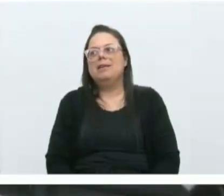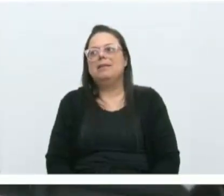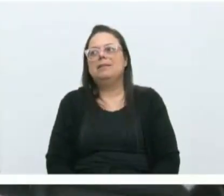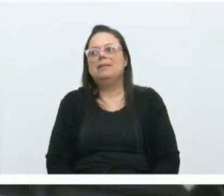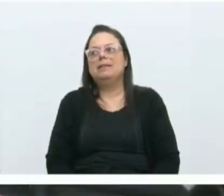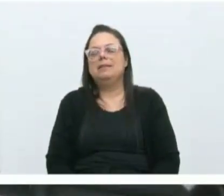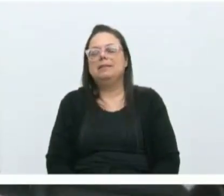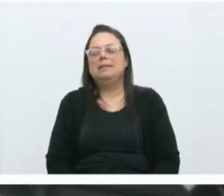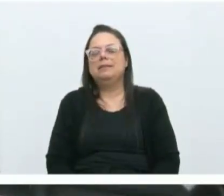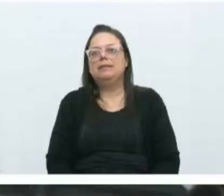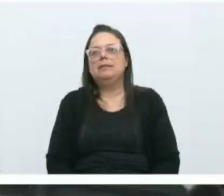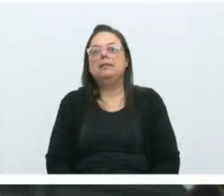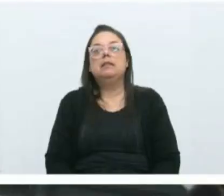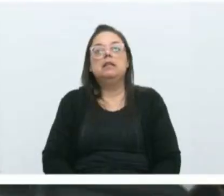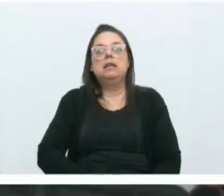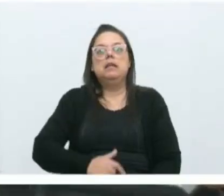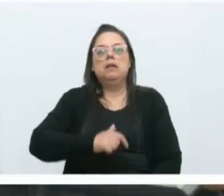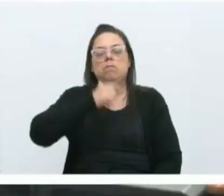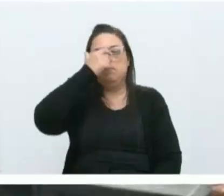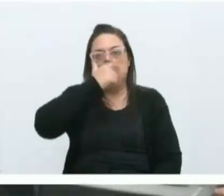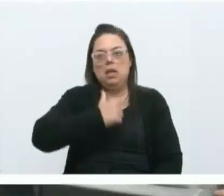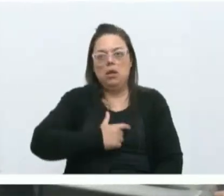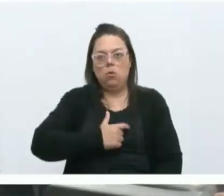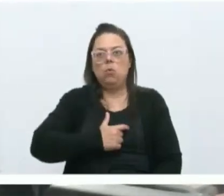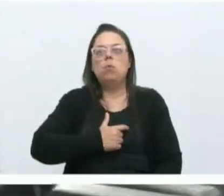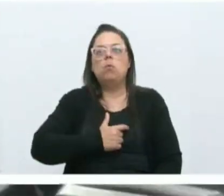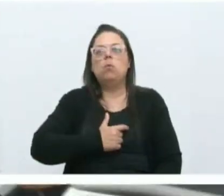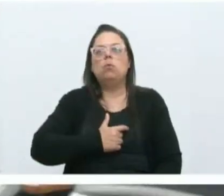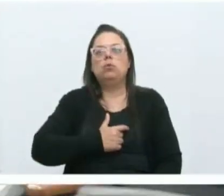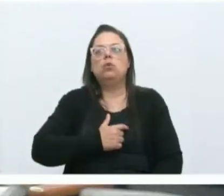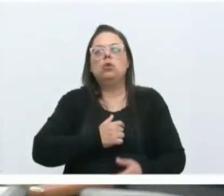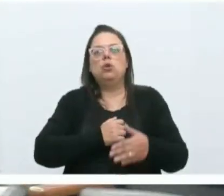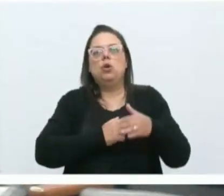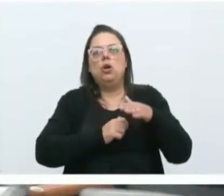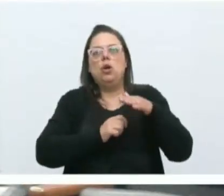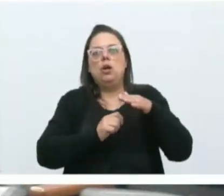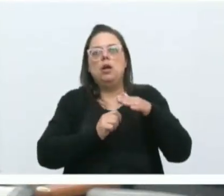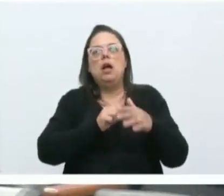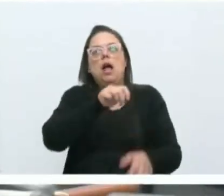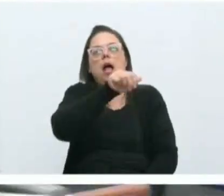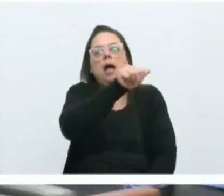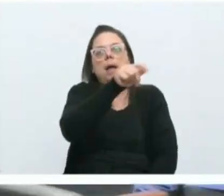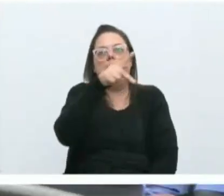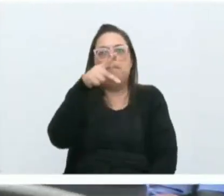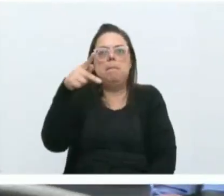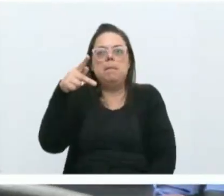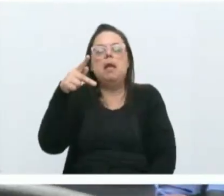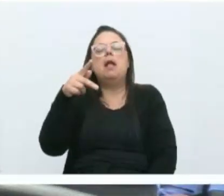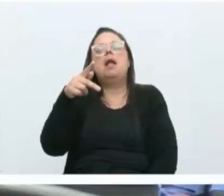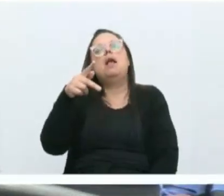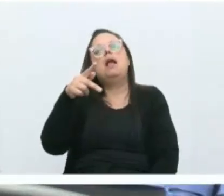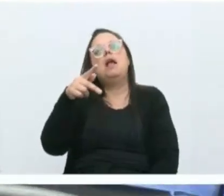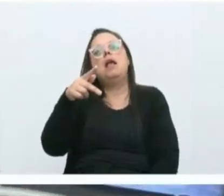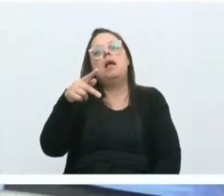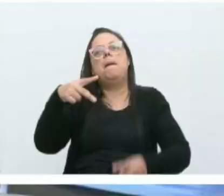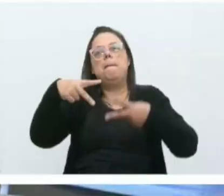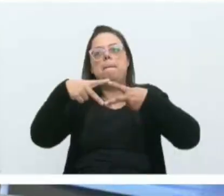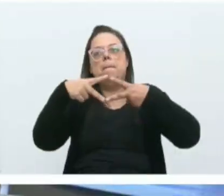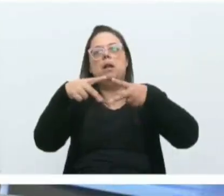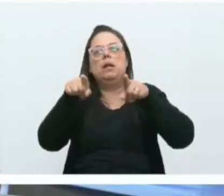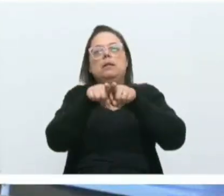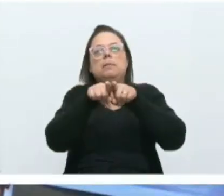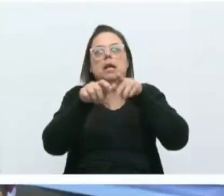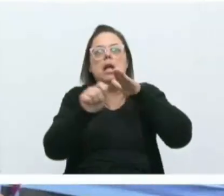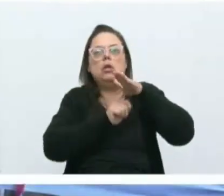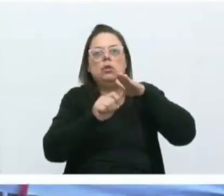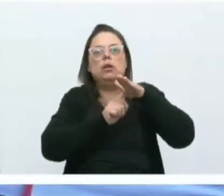citação. Eu vou fazer minha intervenção, primeiramente, em nome da Comissão de Esportes da OAB Paulínia e em nome da Associação de